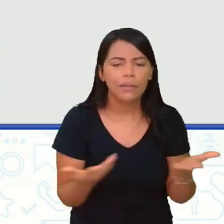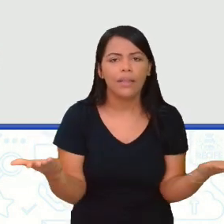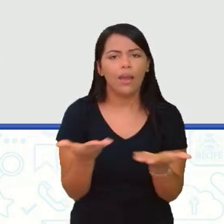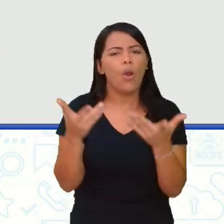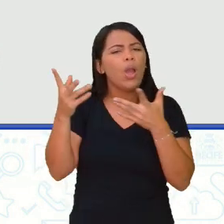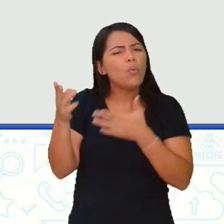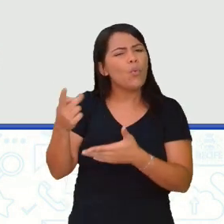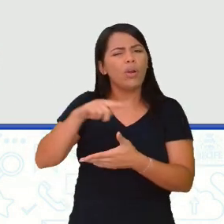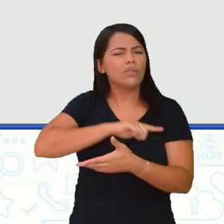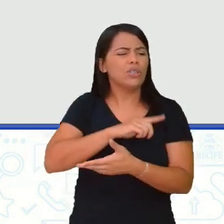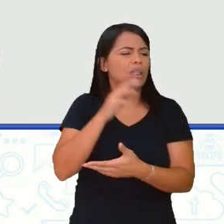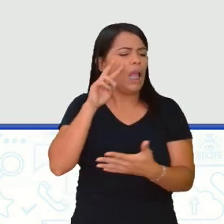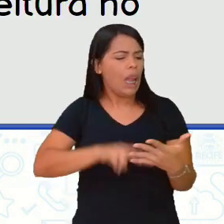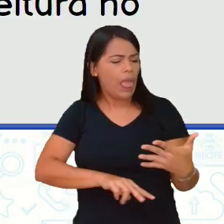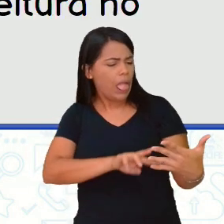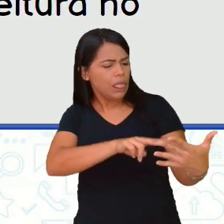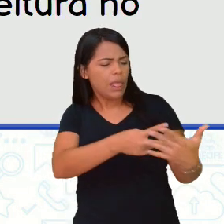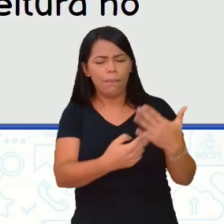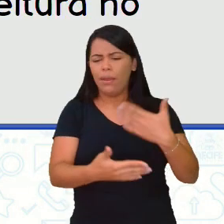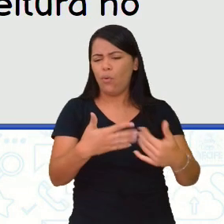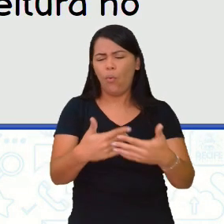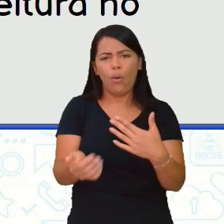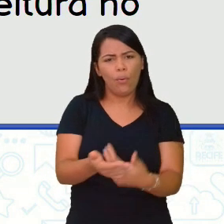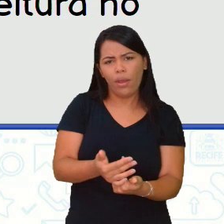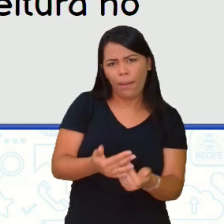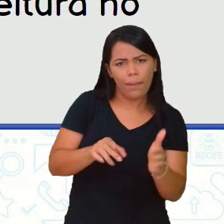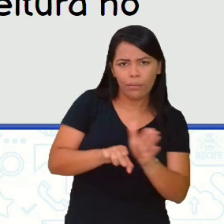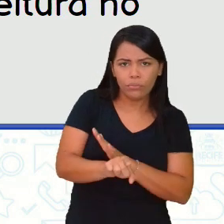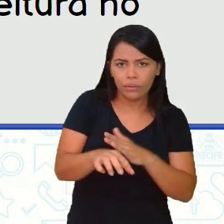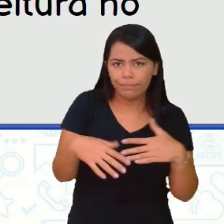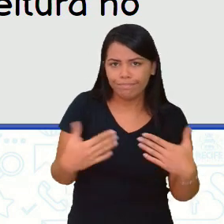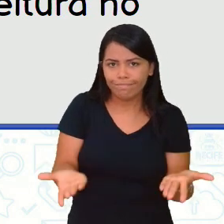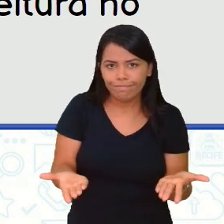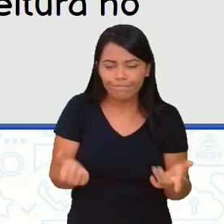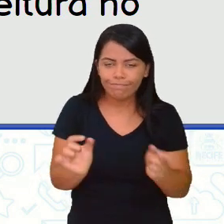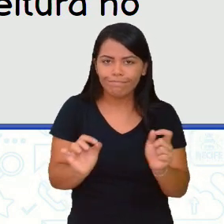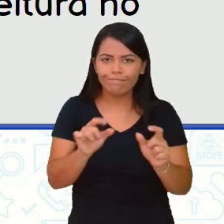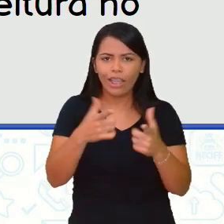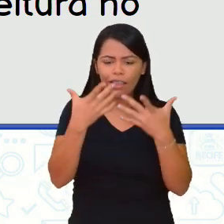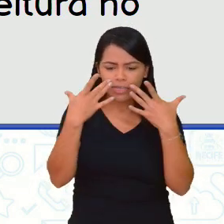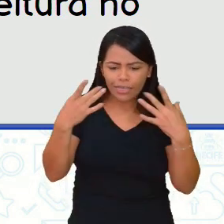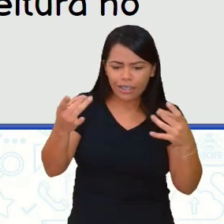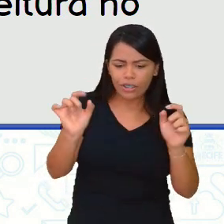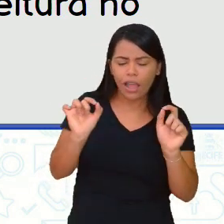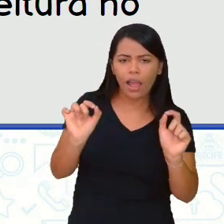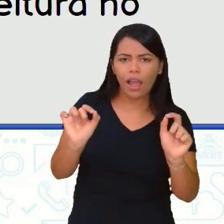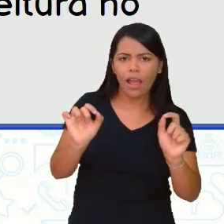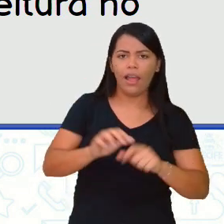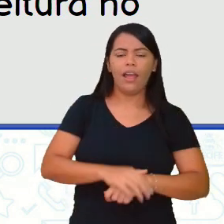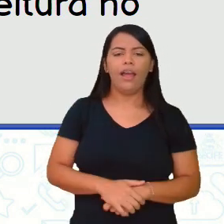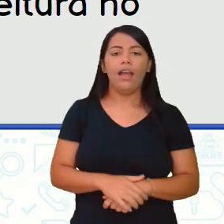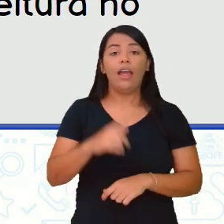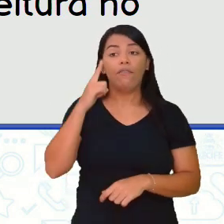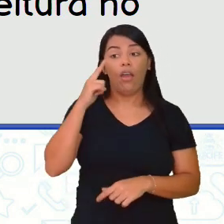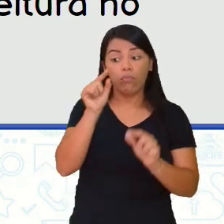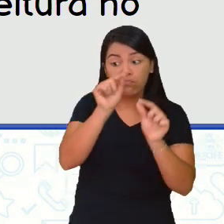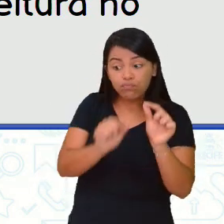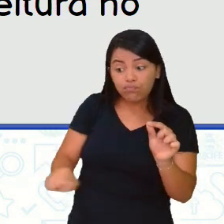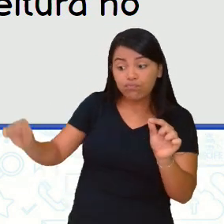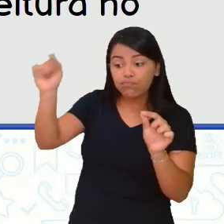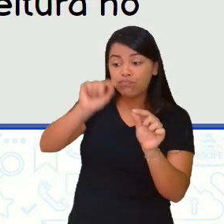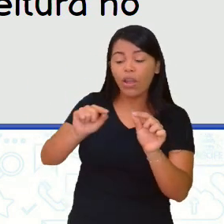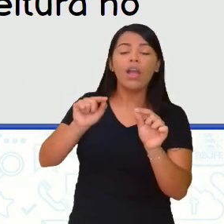interpreta qualquer questão, qualquer problema? O que a gente vai destacar? O gráfico é de setores, eu